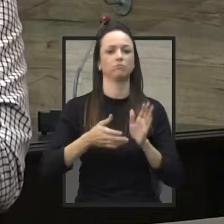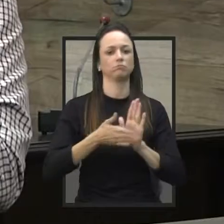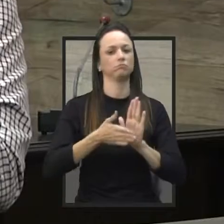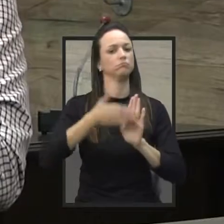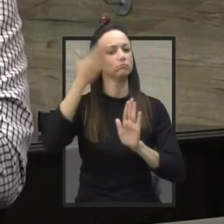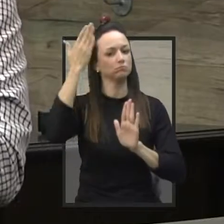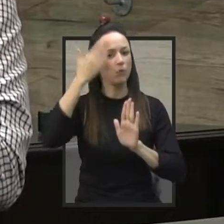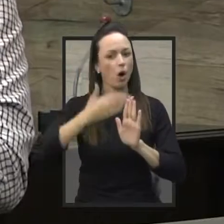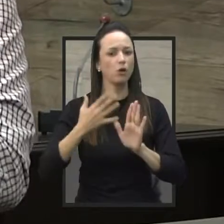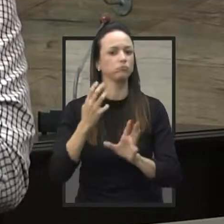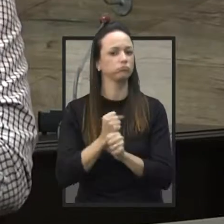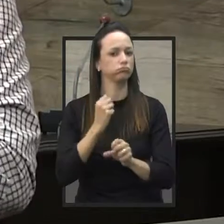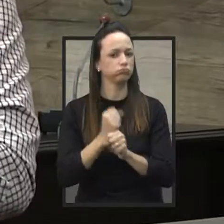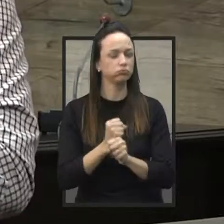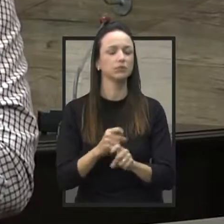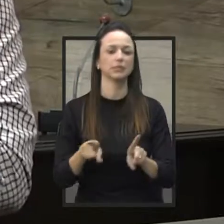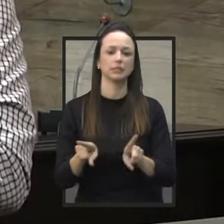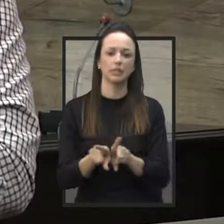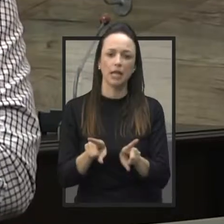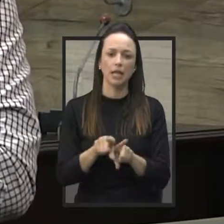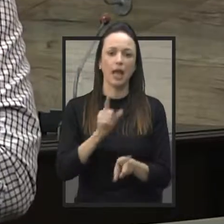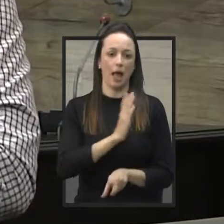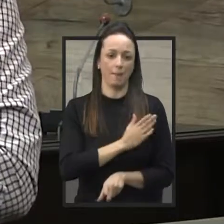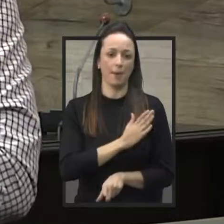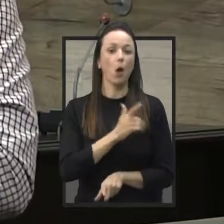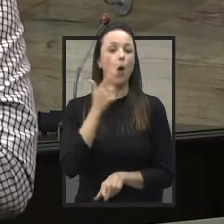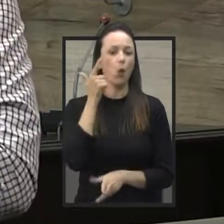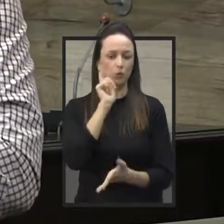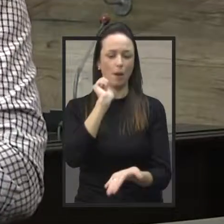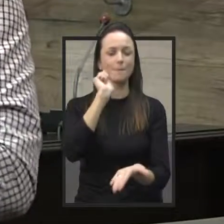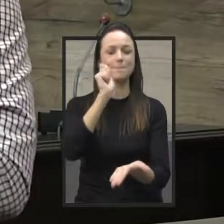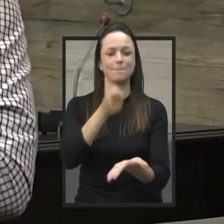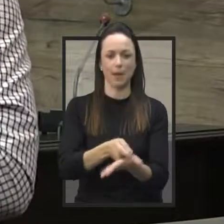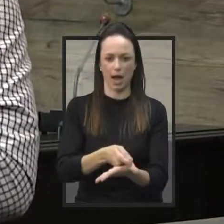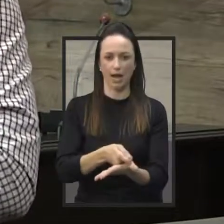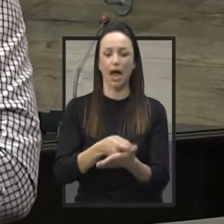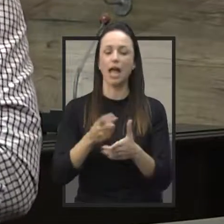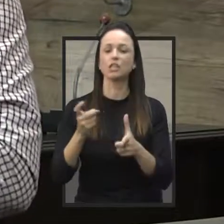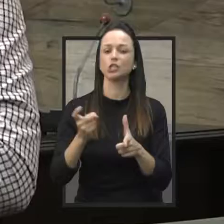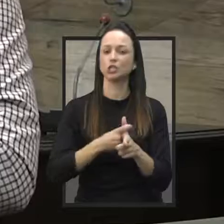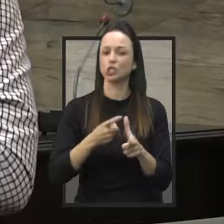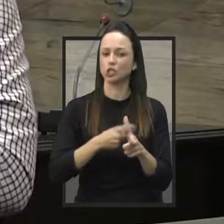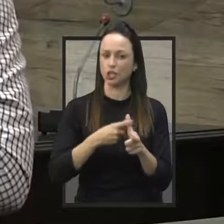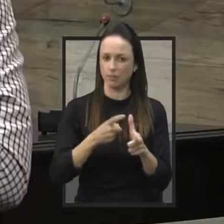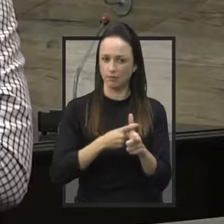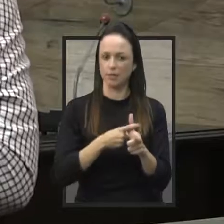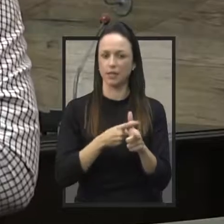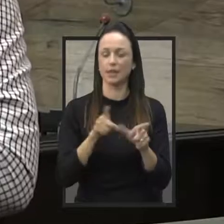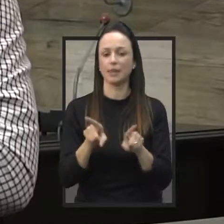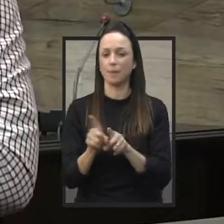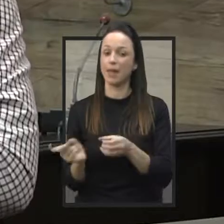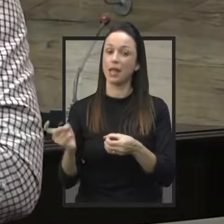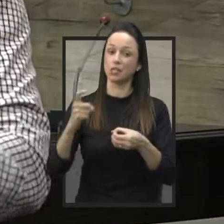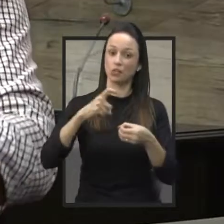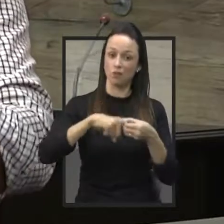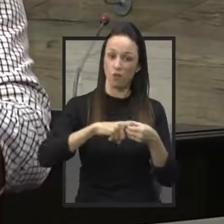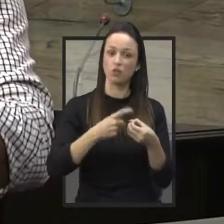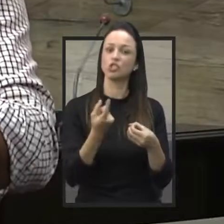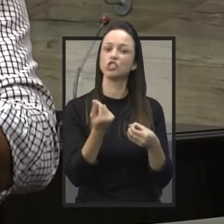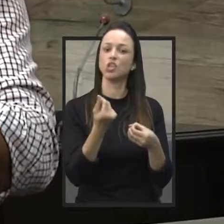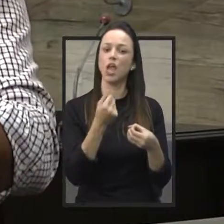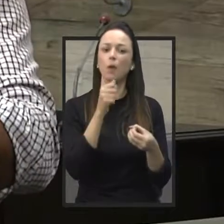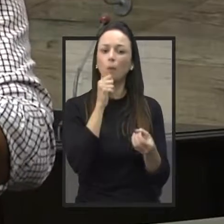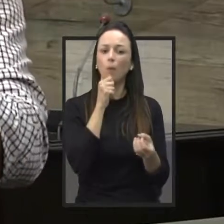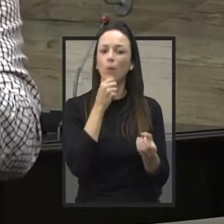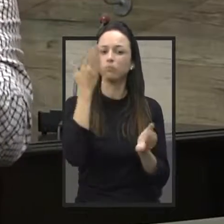já conseguimos, né, que a AMAI conseguiu pagar parte da dívida que tinha, devolver o dinheiro que não foi prestado conta, e a